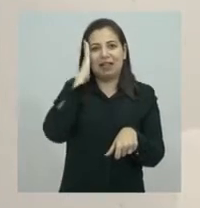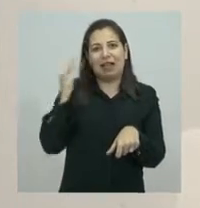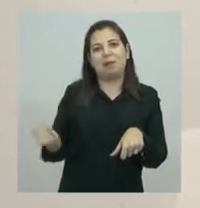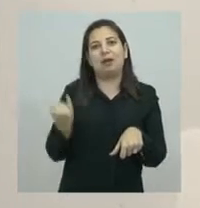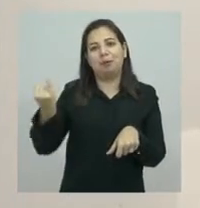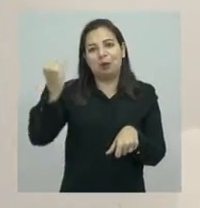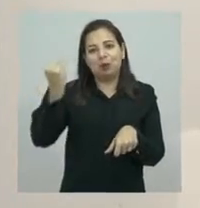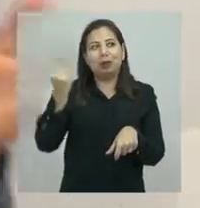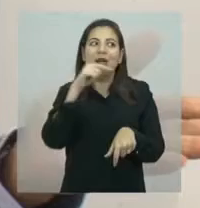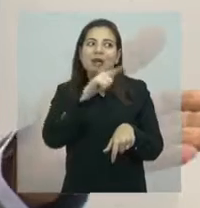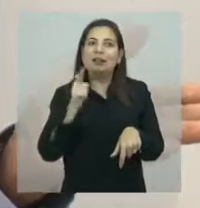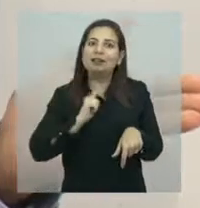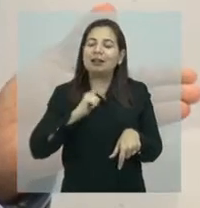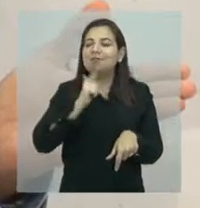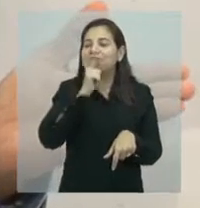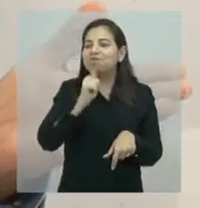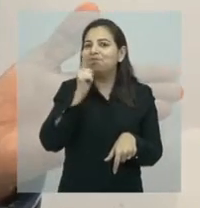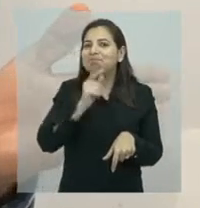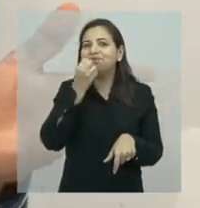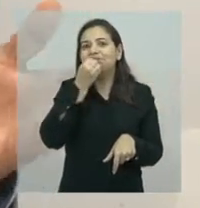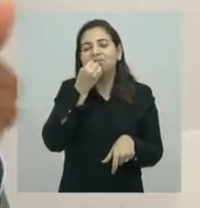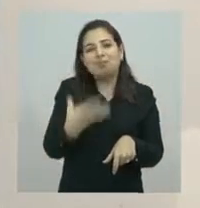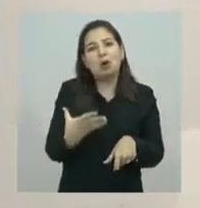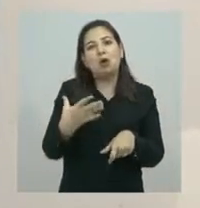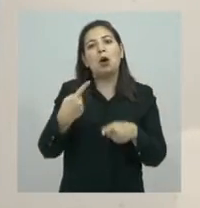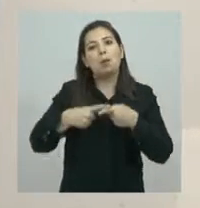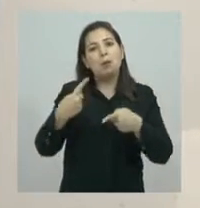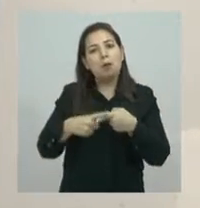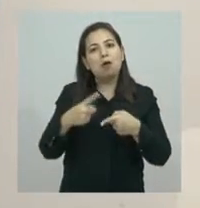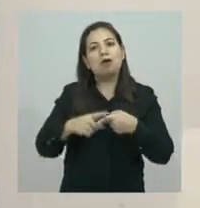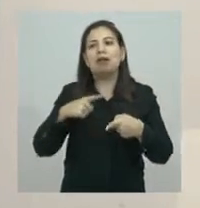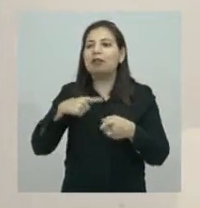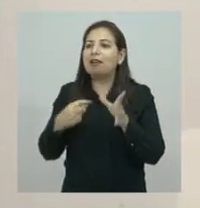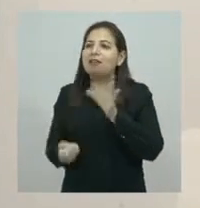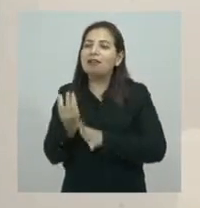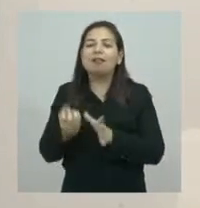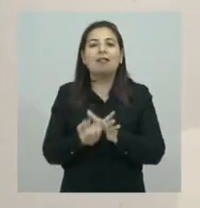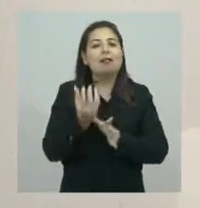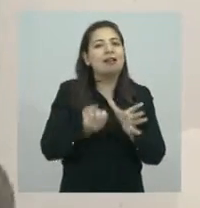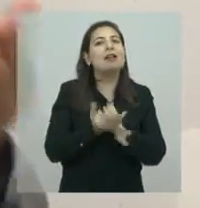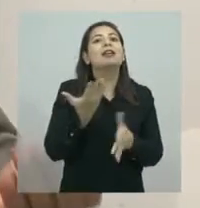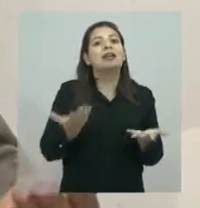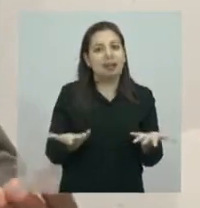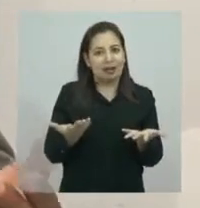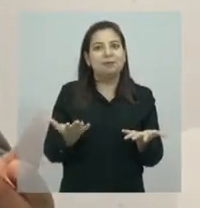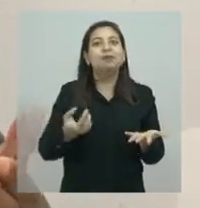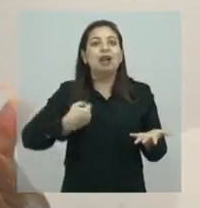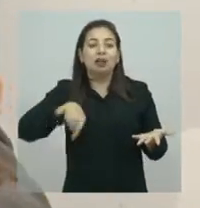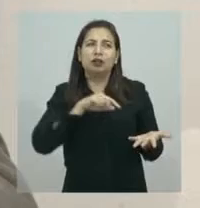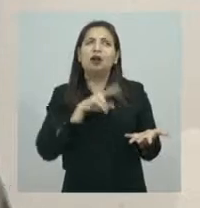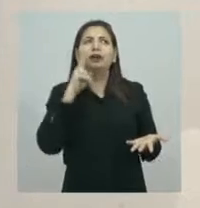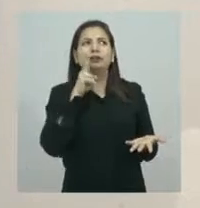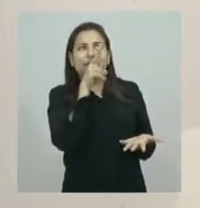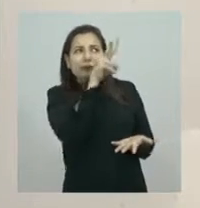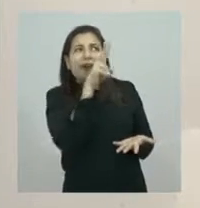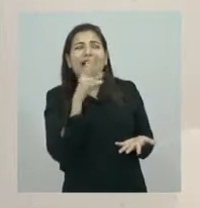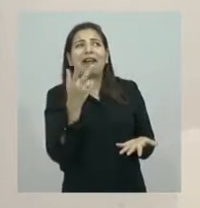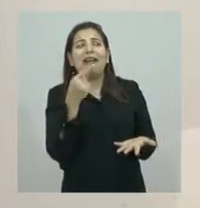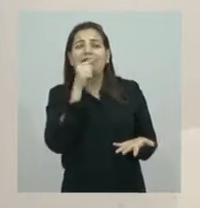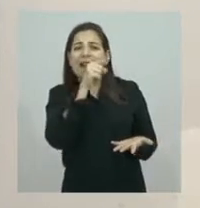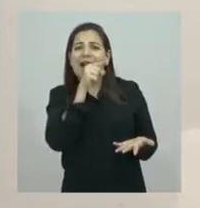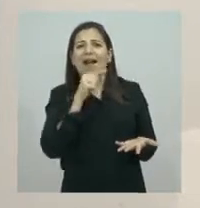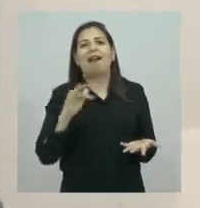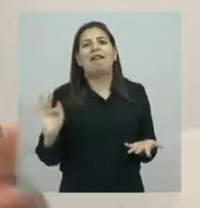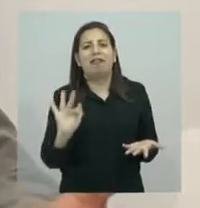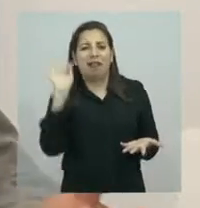com relação a essa questão, porque hoje a gente vive um momento de incerteza muito grande no nosso país, onde nós temos um governo federal que